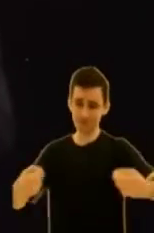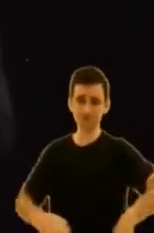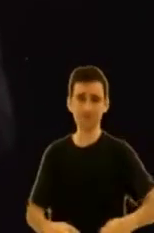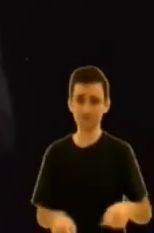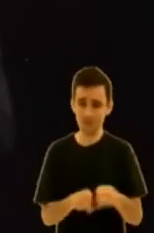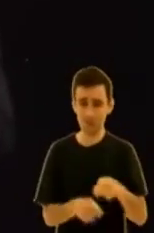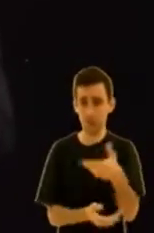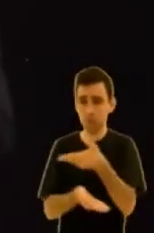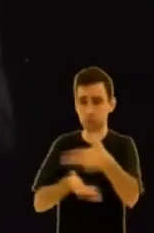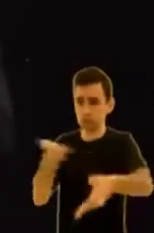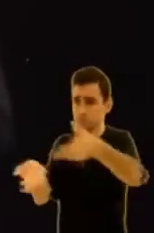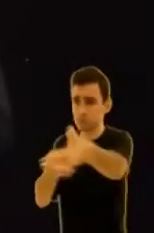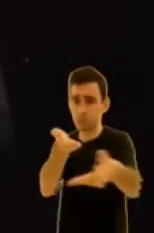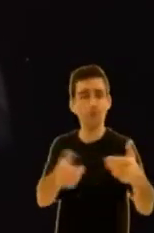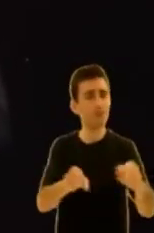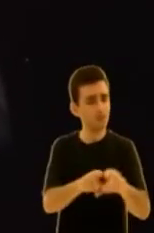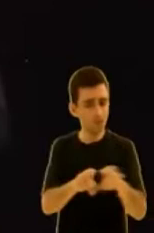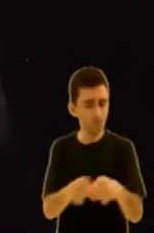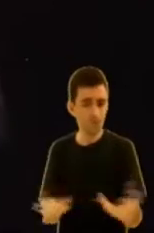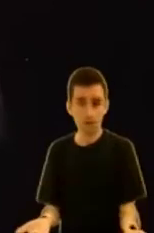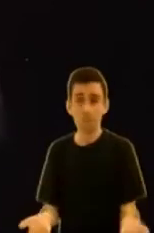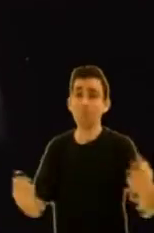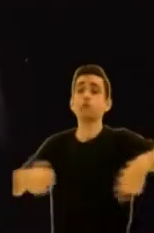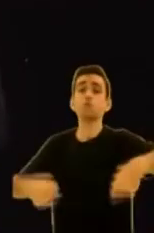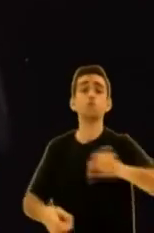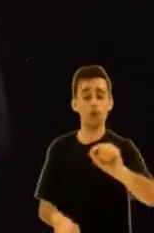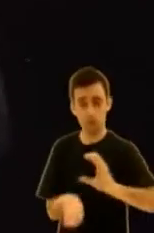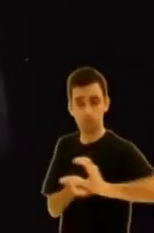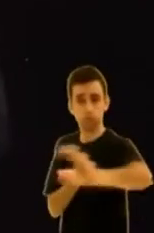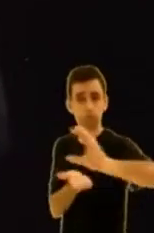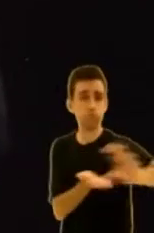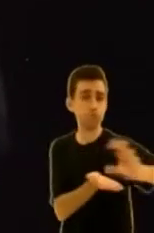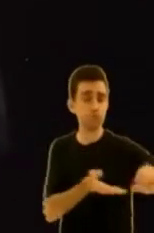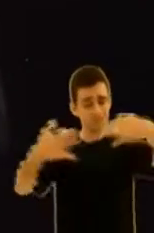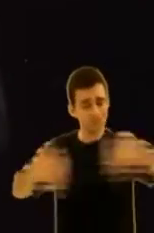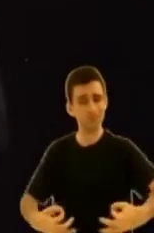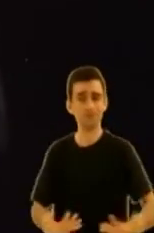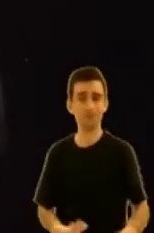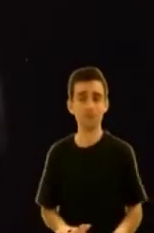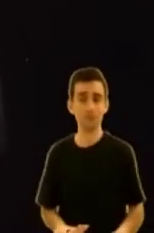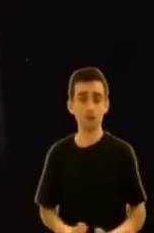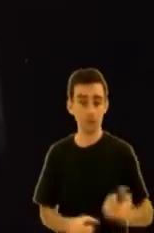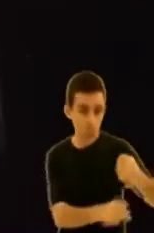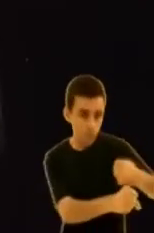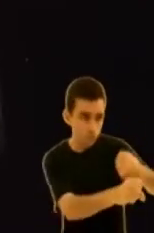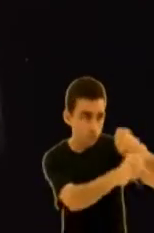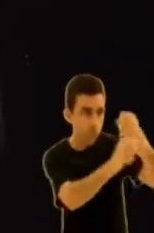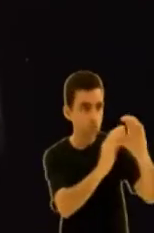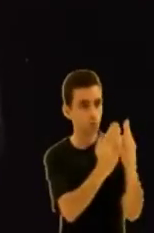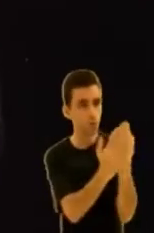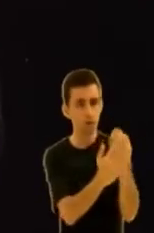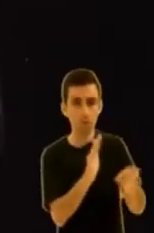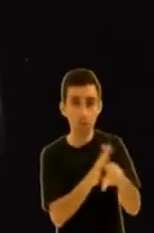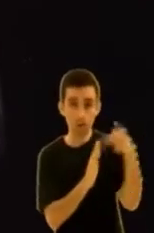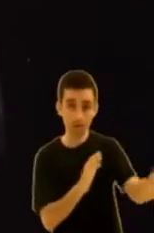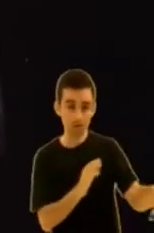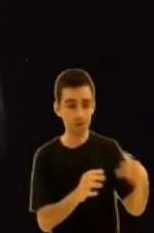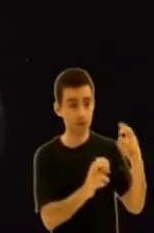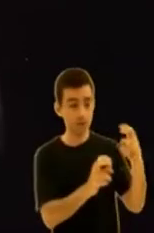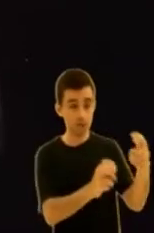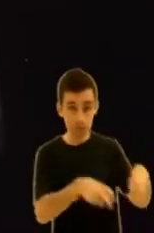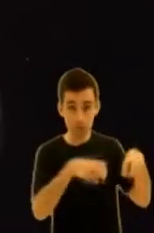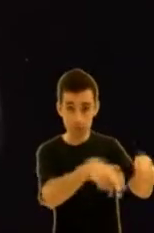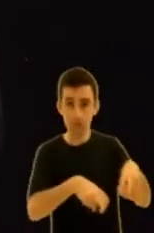e fundamentalmente com investimento correto. A construção de escolas rurais é